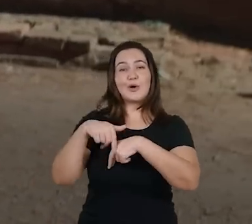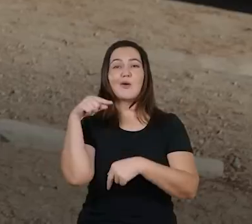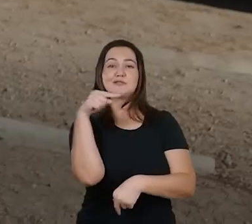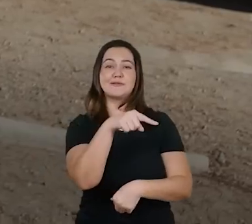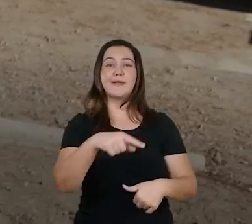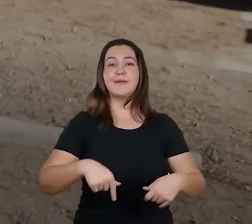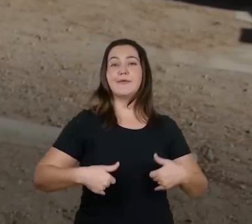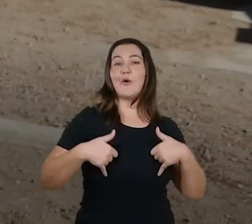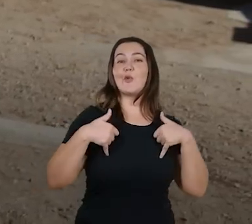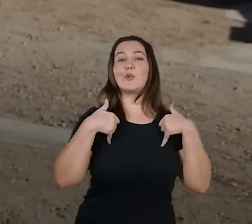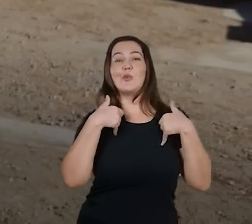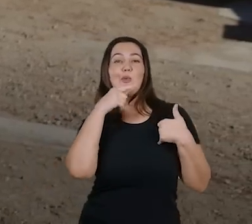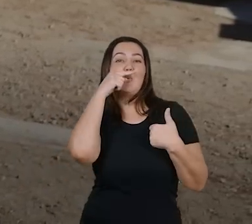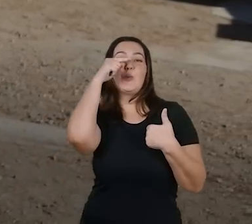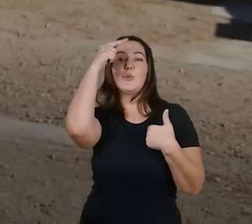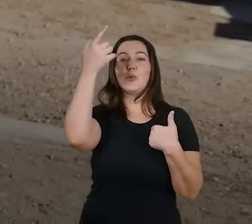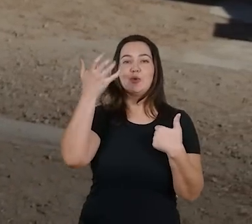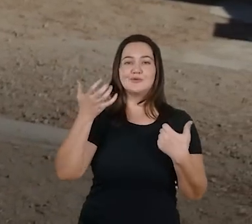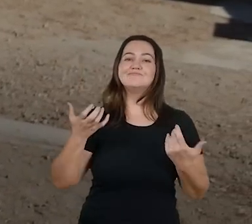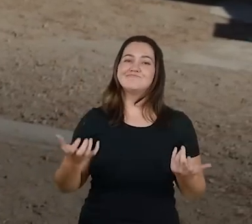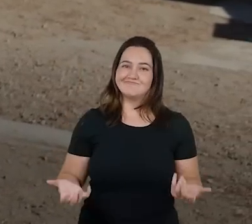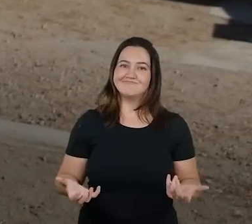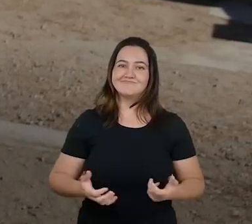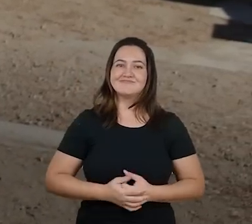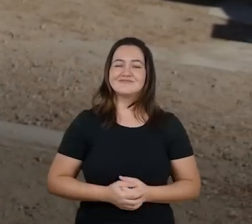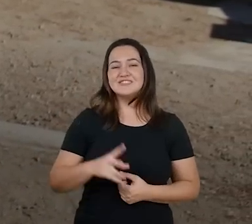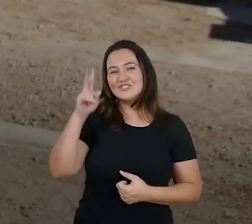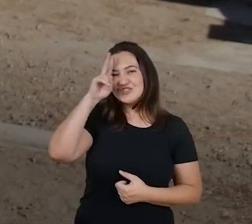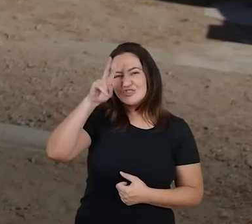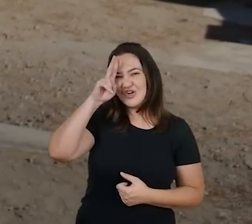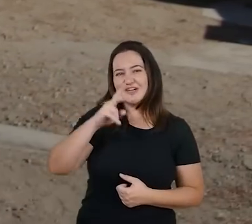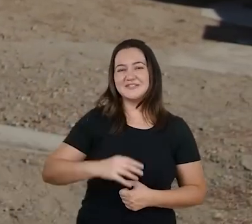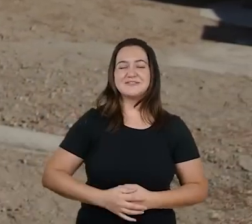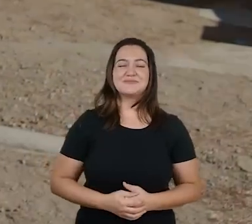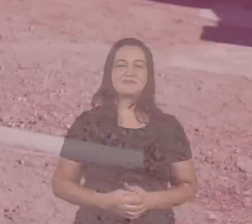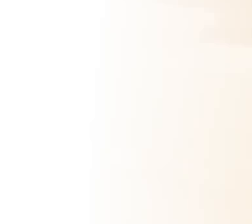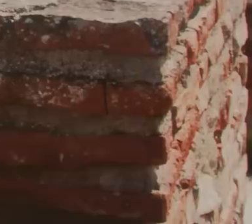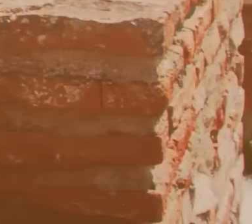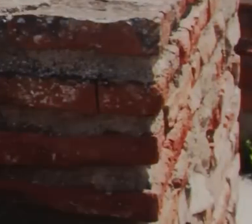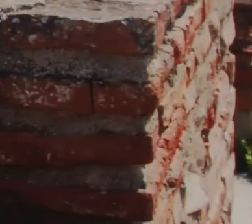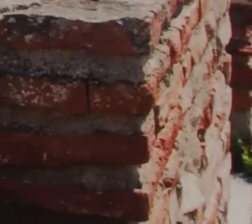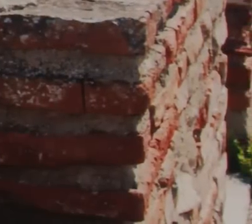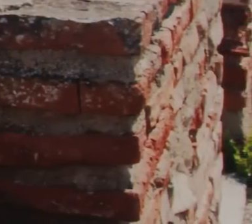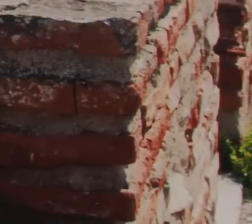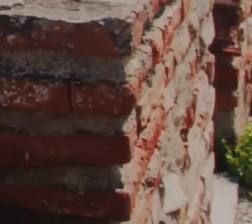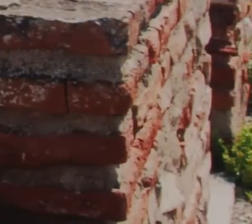região. São histórias que a gente vai conhecendo um pouco mais sobre elas a cada dia.